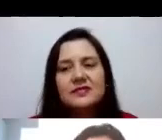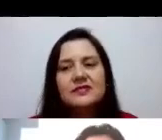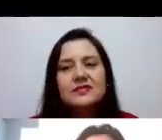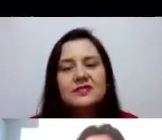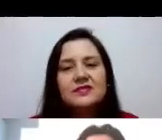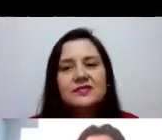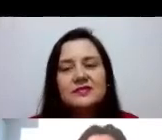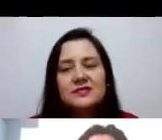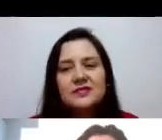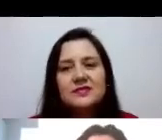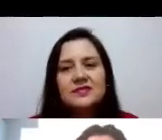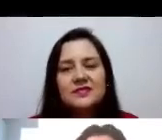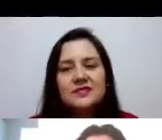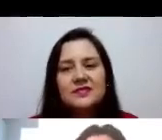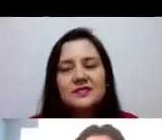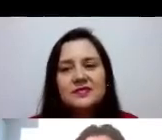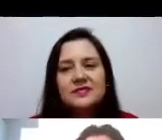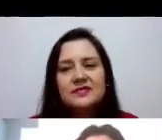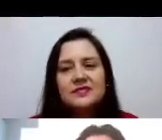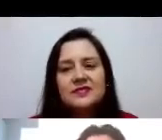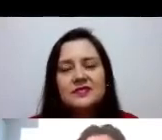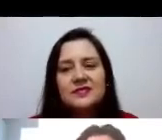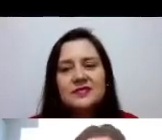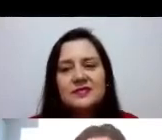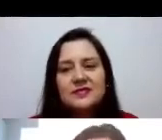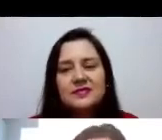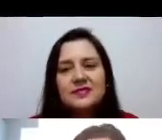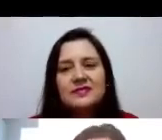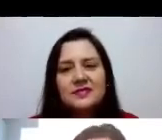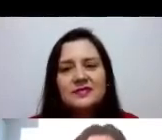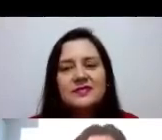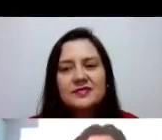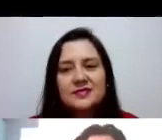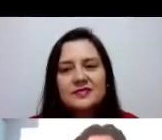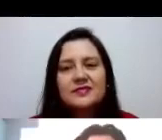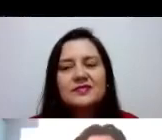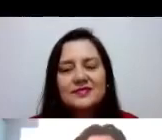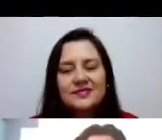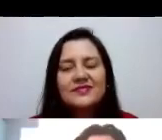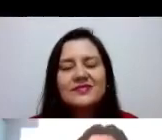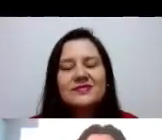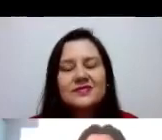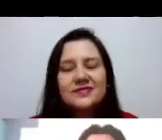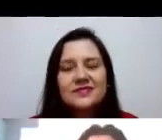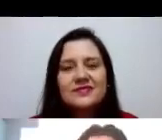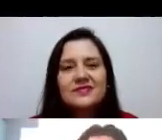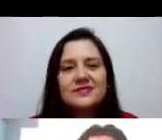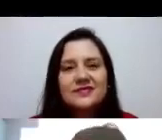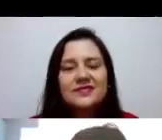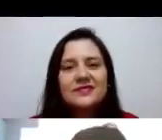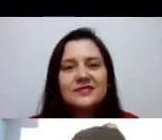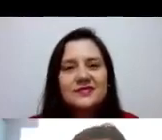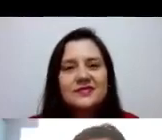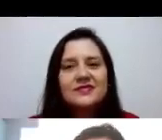empresa. Mas o que eu sempre digo, que é muito importante, o que eu fiz, o que eu deixei enquanto eu estive